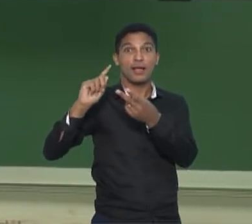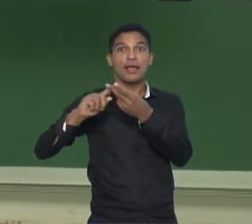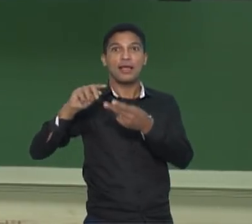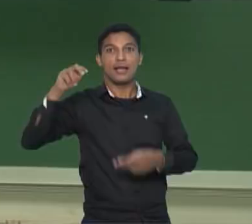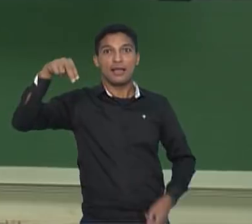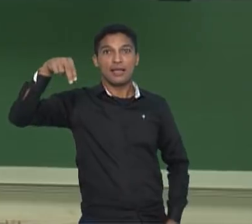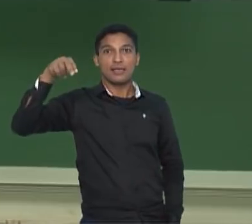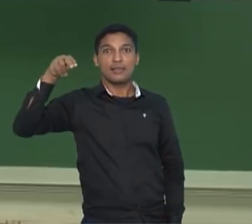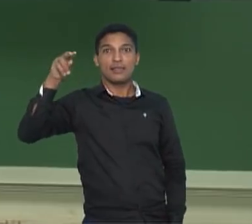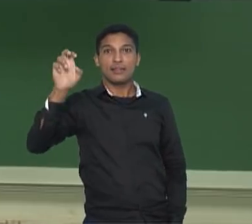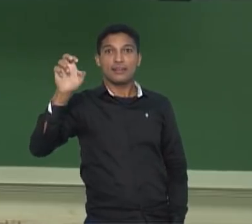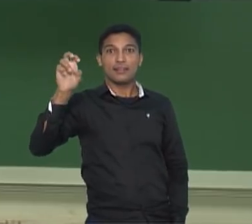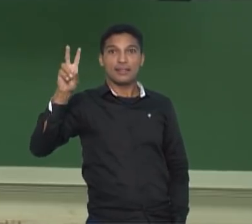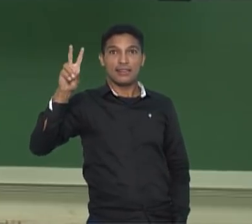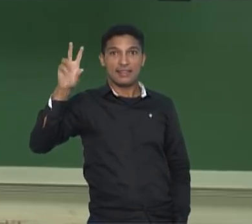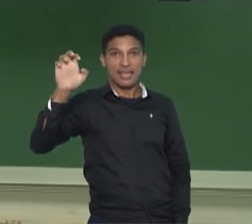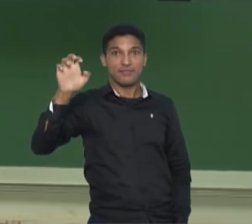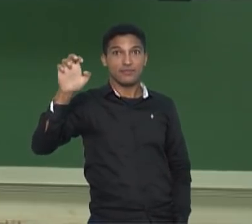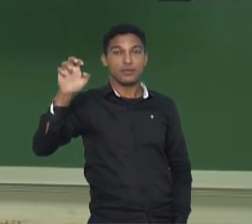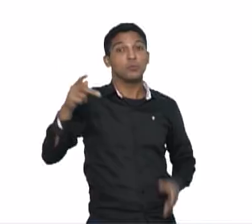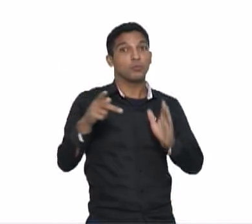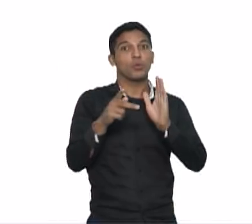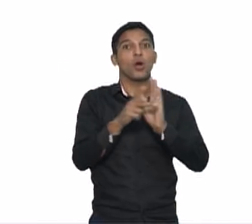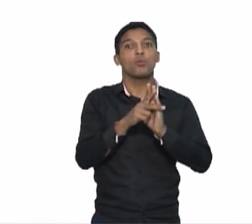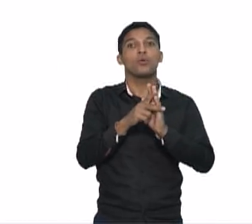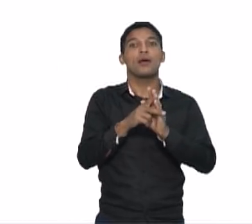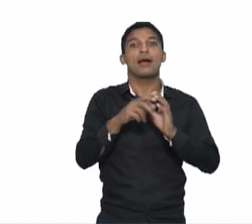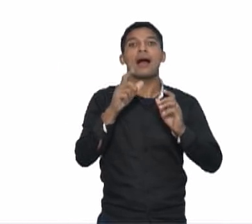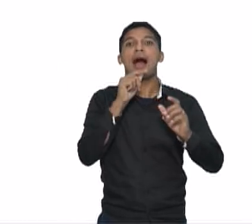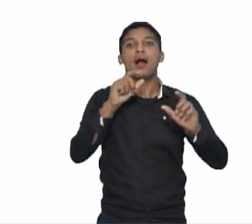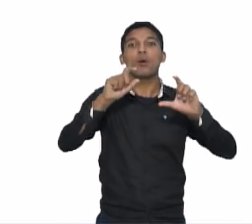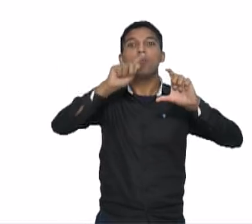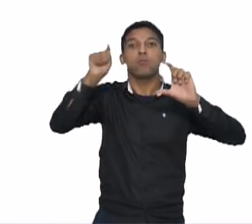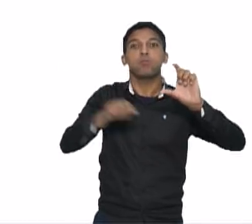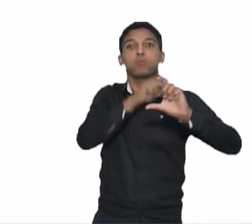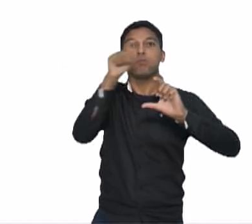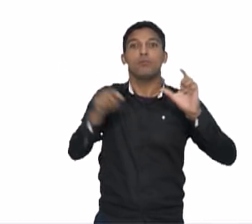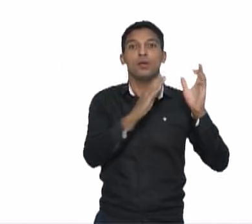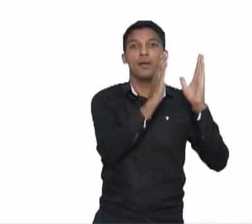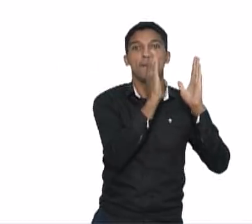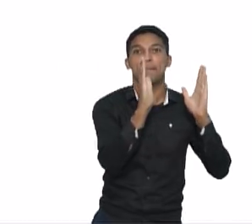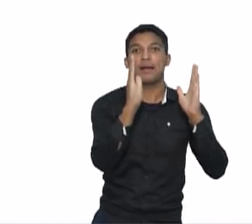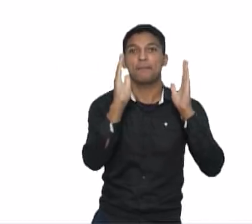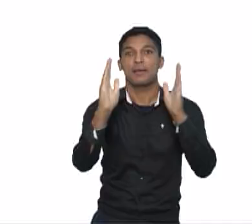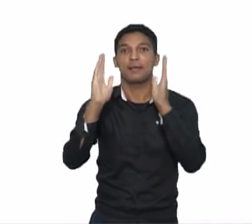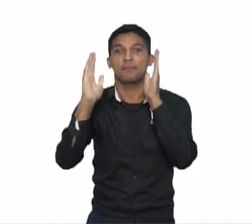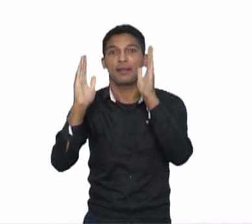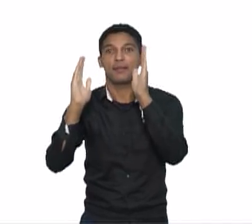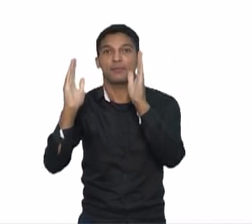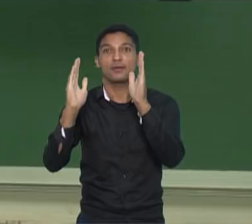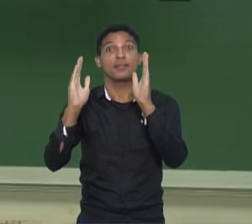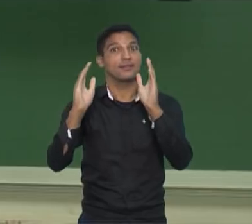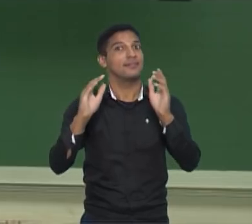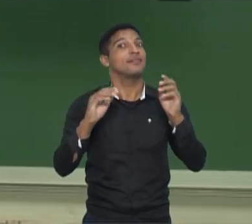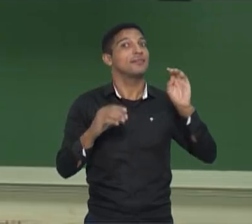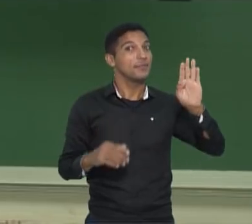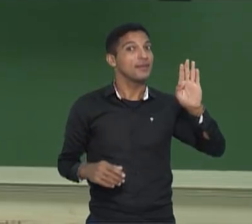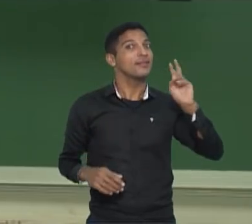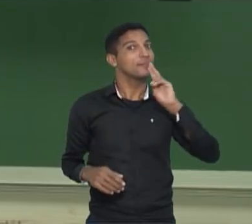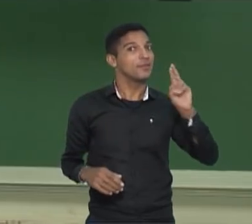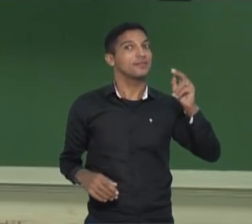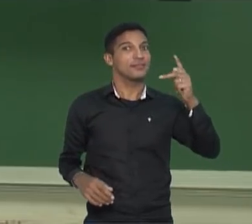água? Então, quem marcou a opção B, precipitação, parabéns, continue